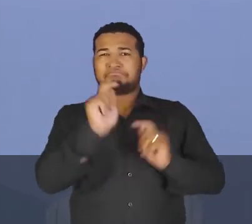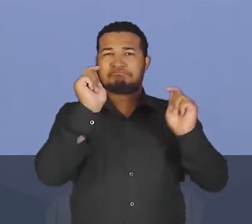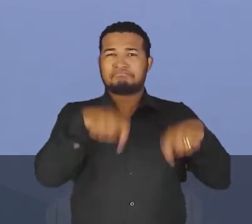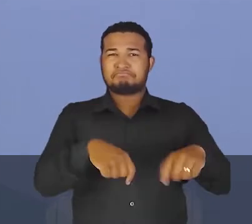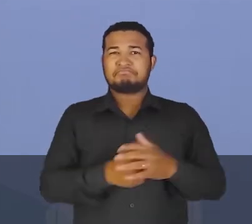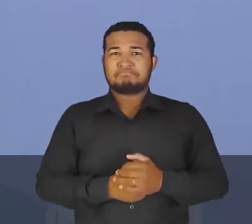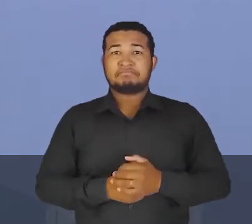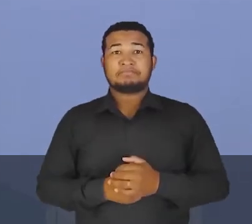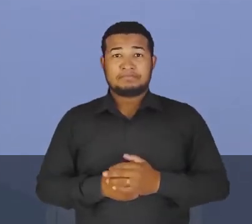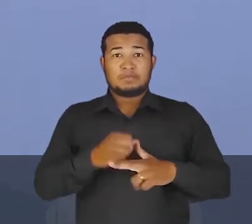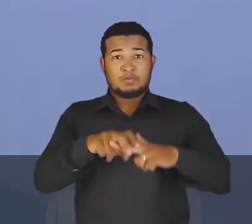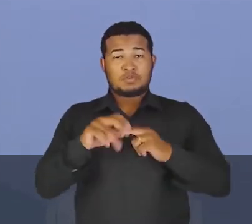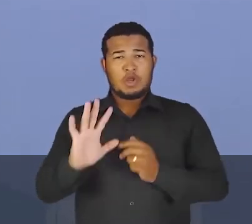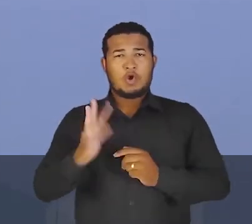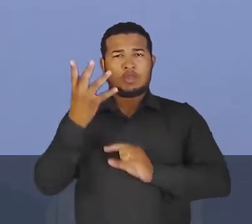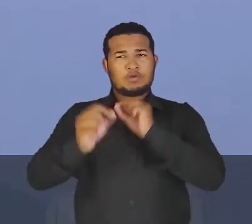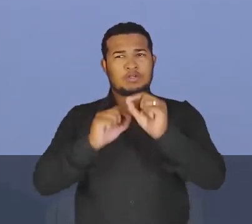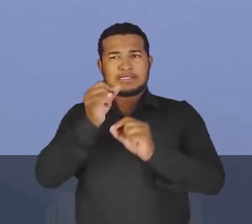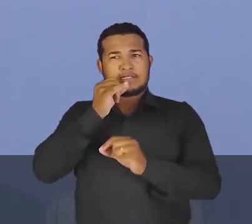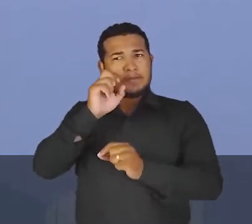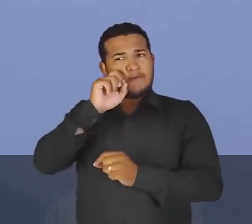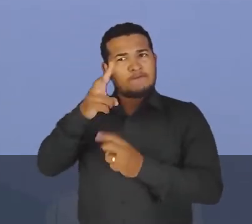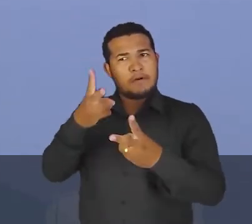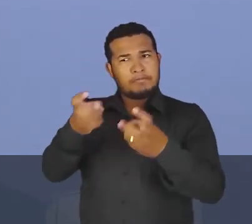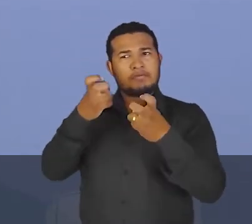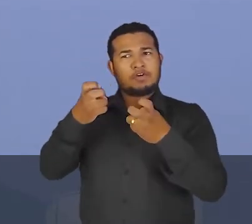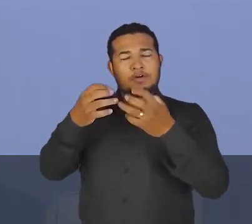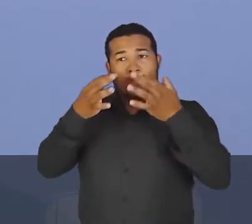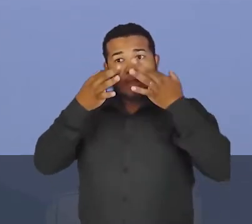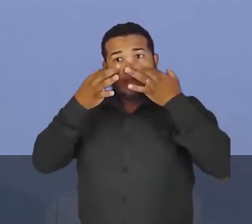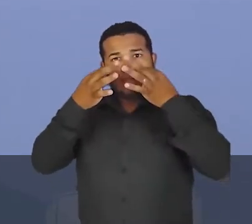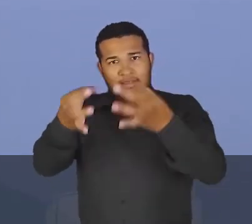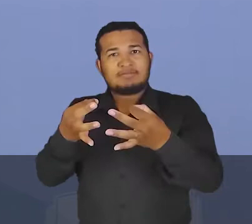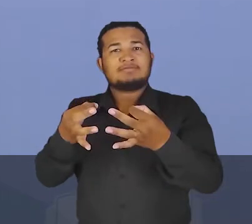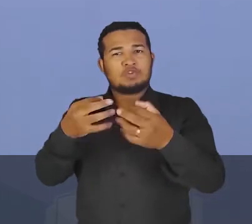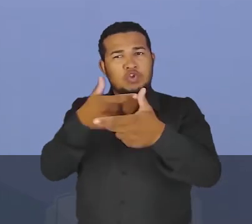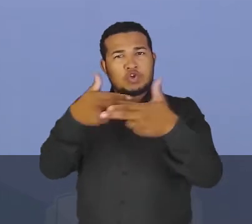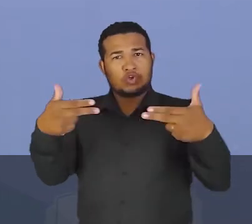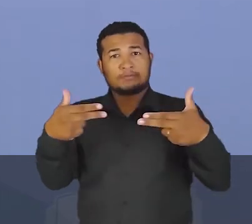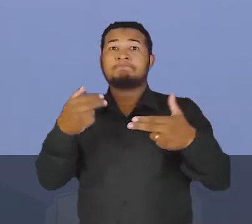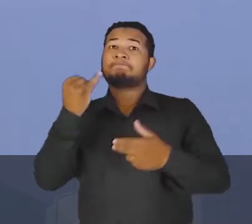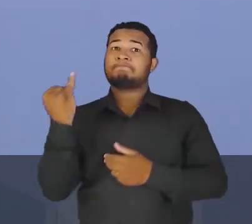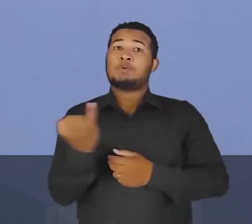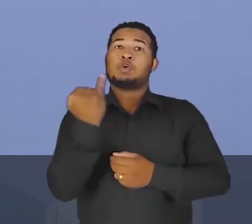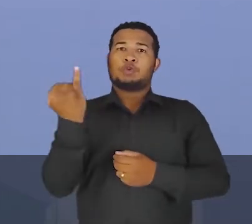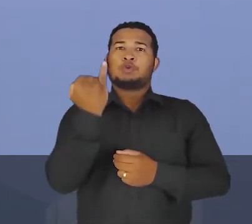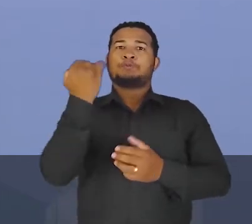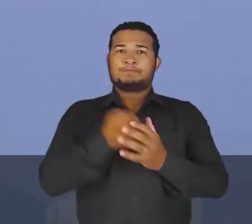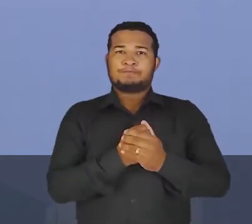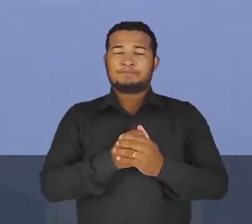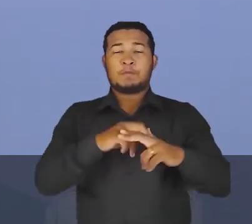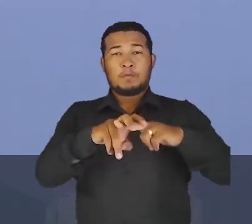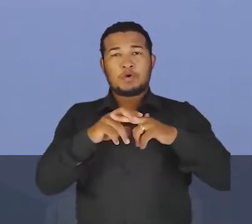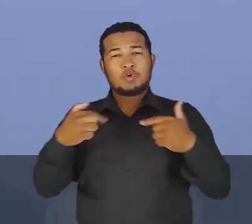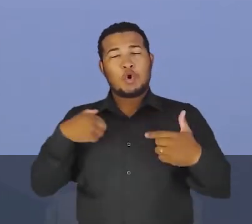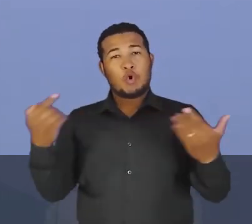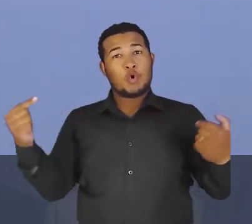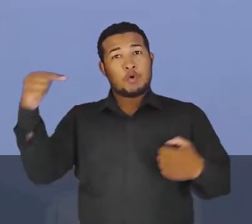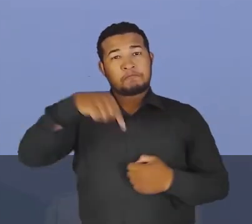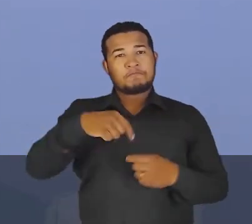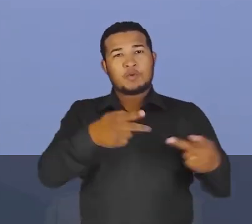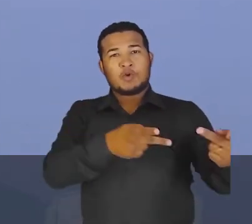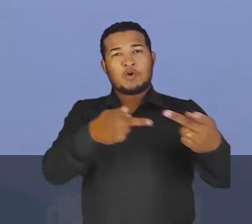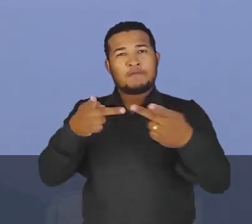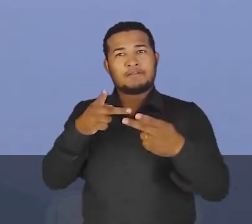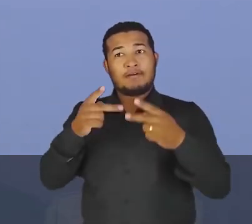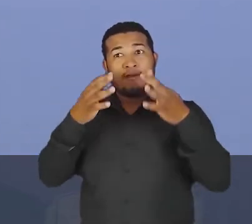acontece? Nós olharmos para essas coisas, nos atentarmos para essas coisas, é muito importante. Por isso eu quero te convidar a ter